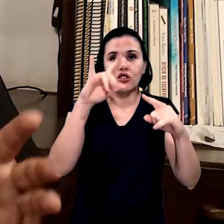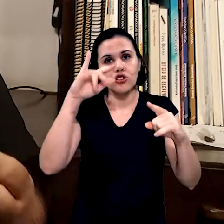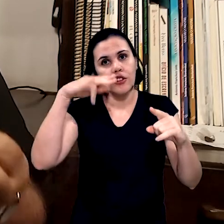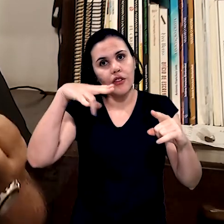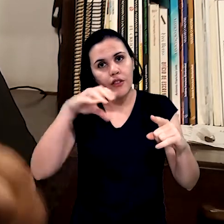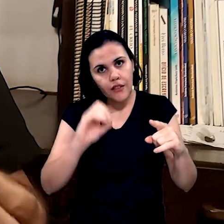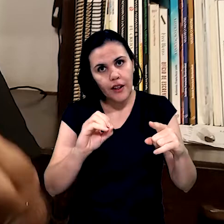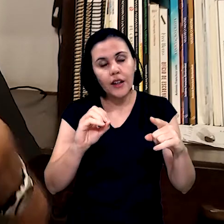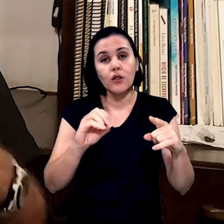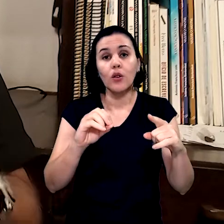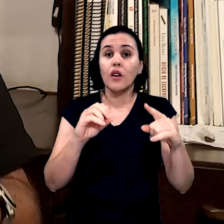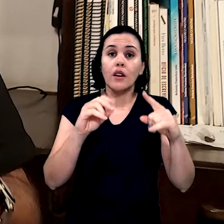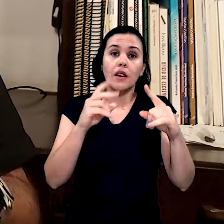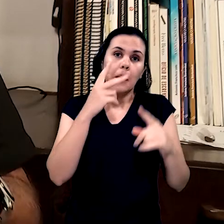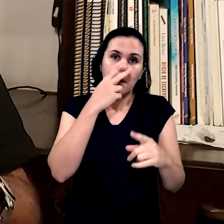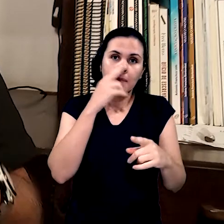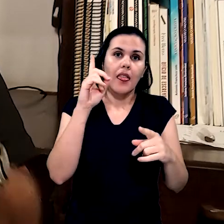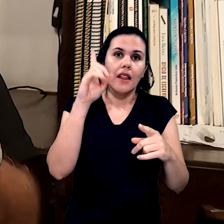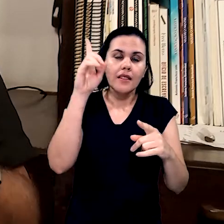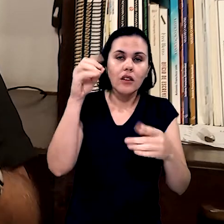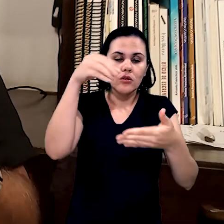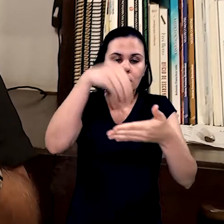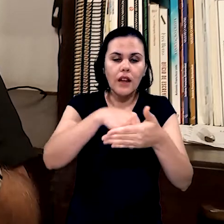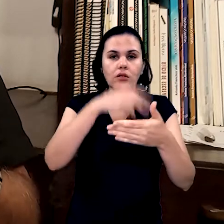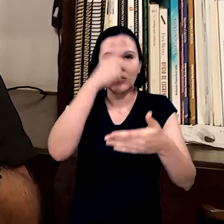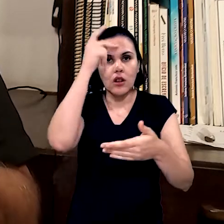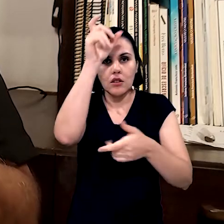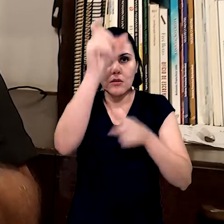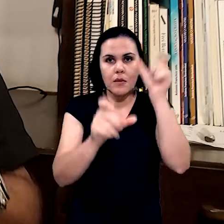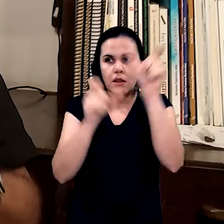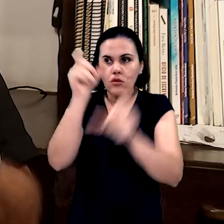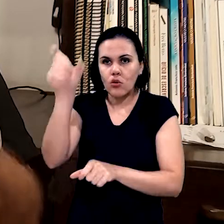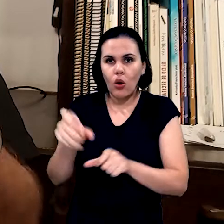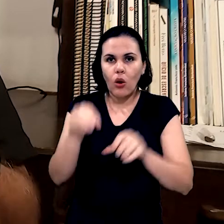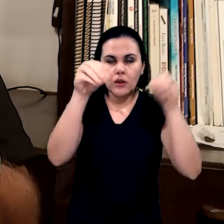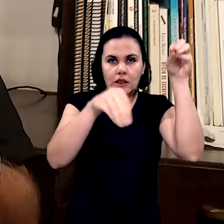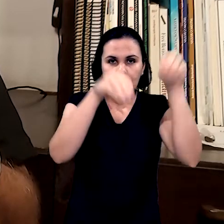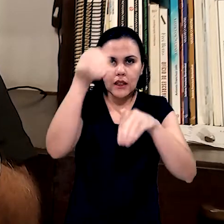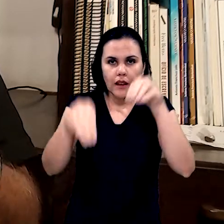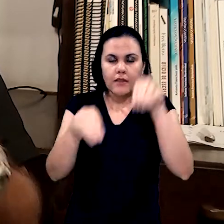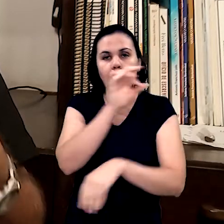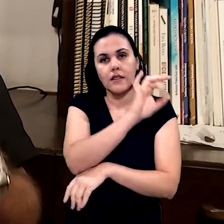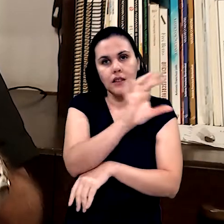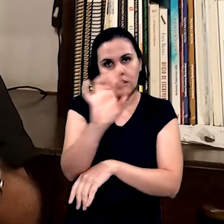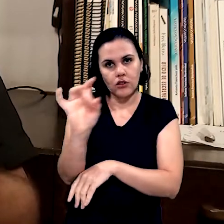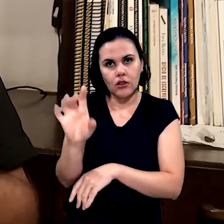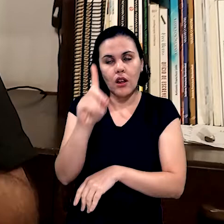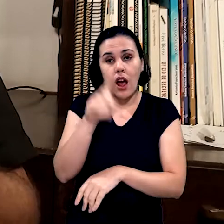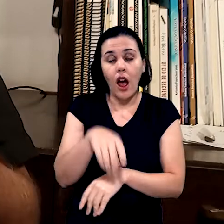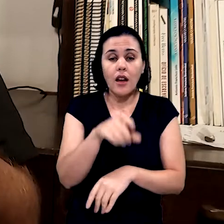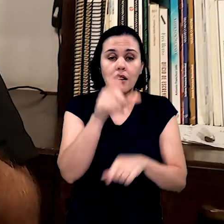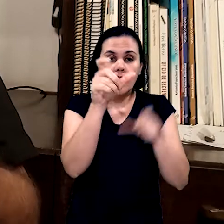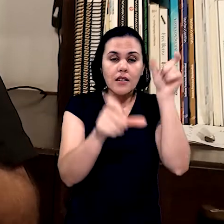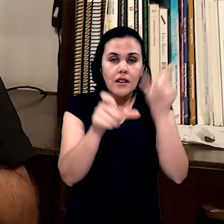nossas vidas. O Deus que se faz presente em nós, o Deus que habita cada um de